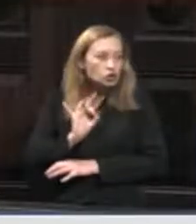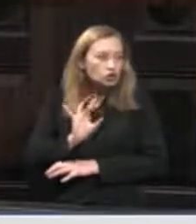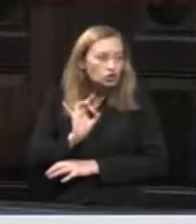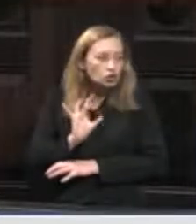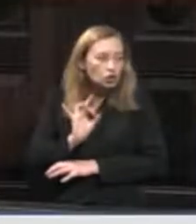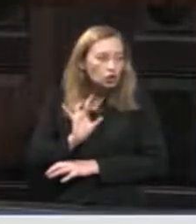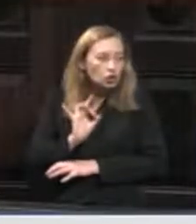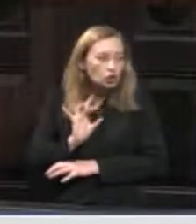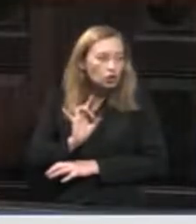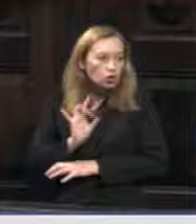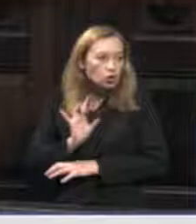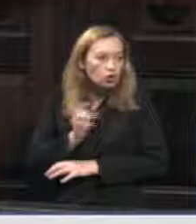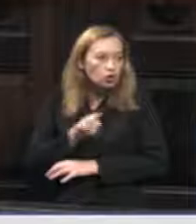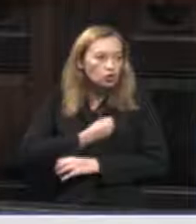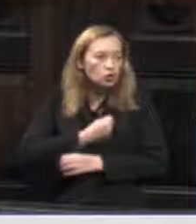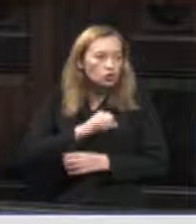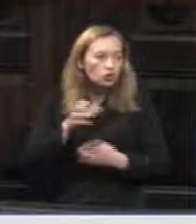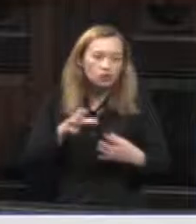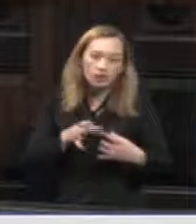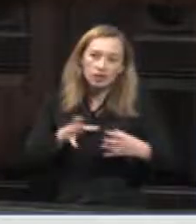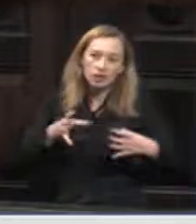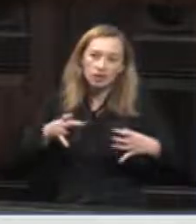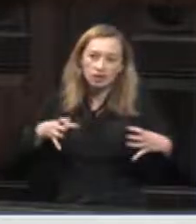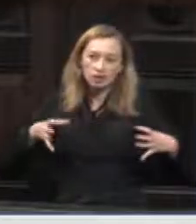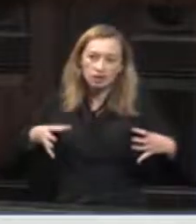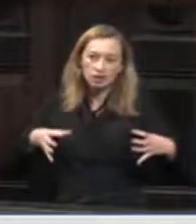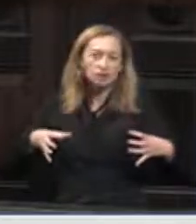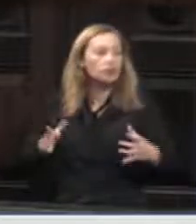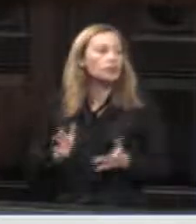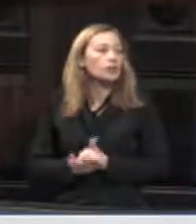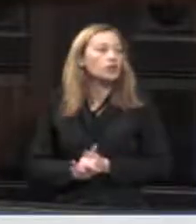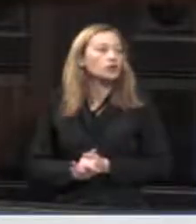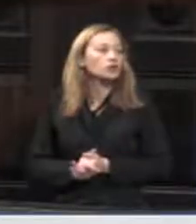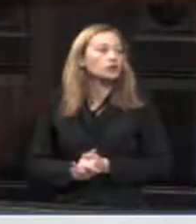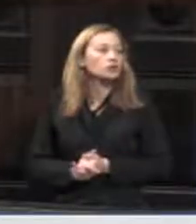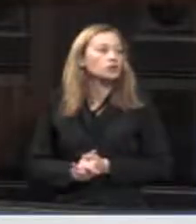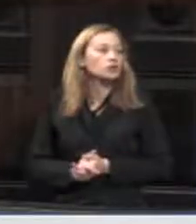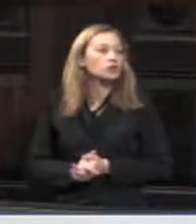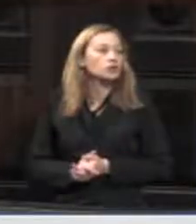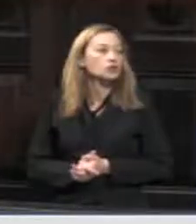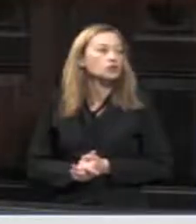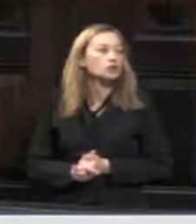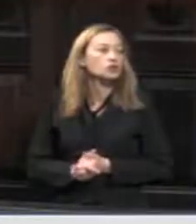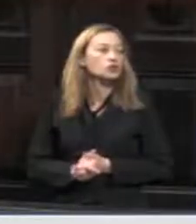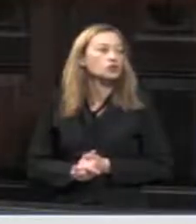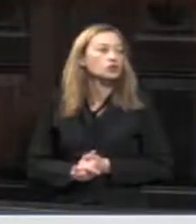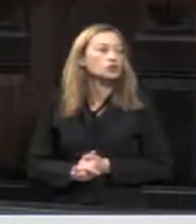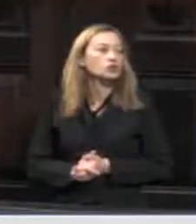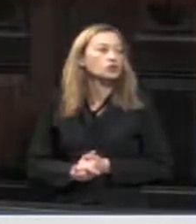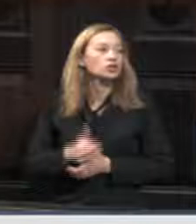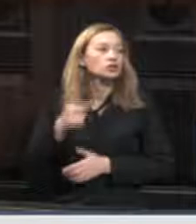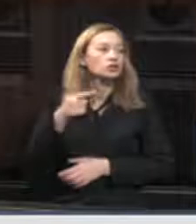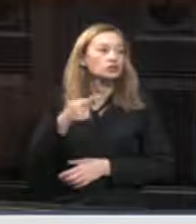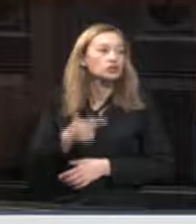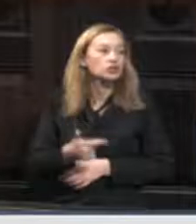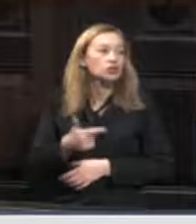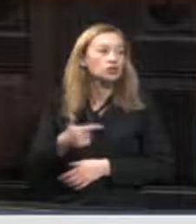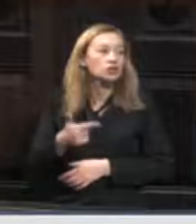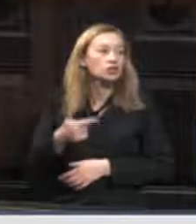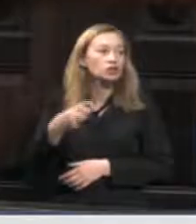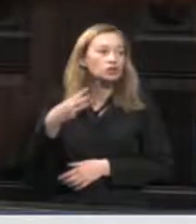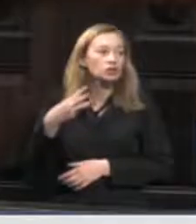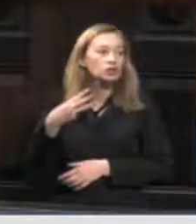grande. Para vocês terem uma ideia, o 23º Batalhão da Polícia Militar,